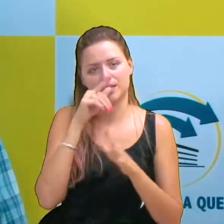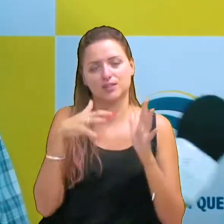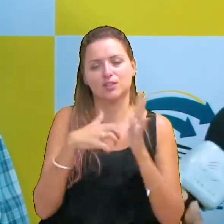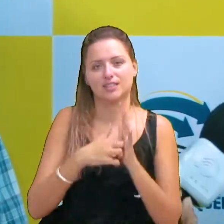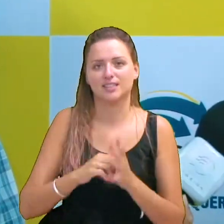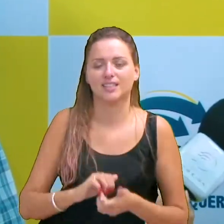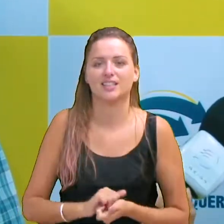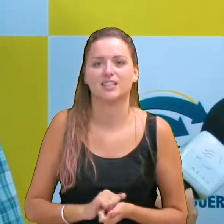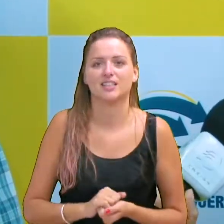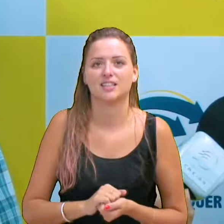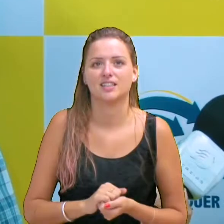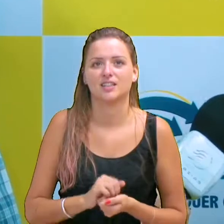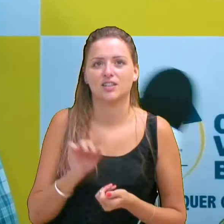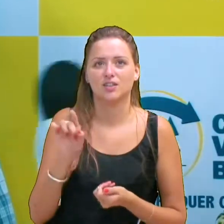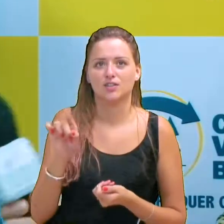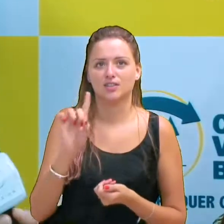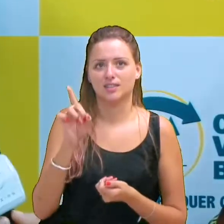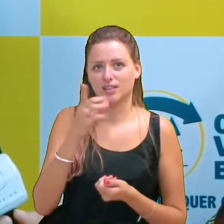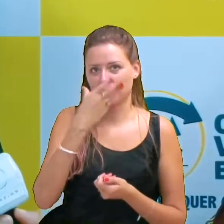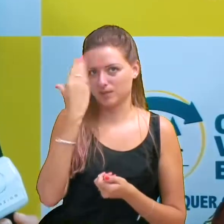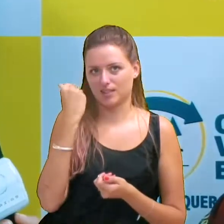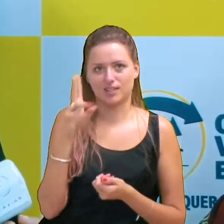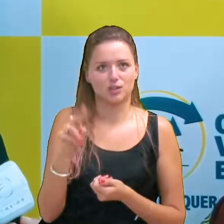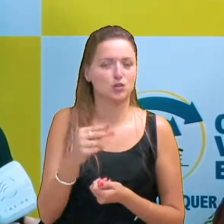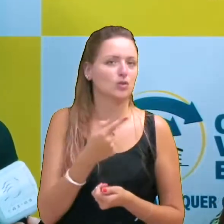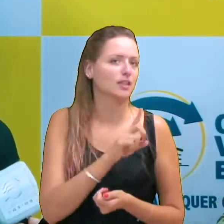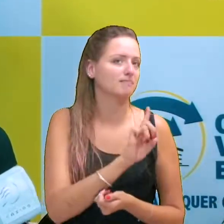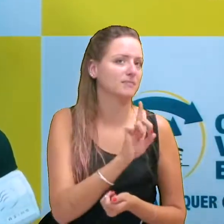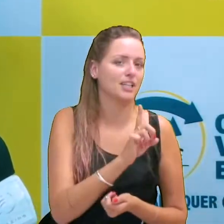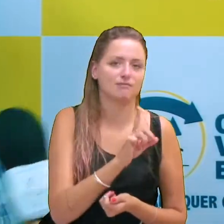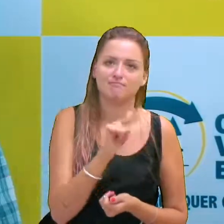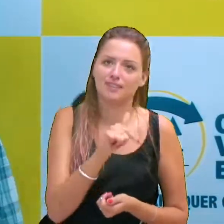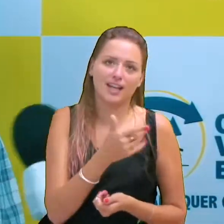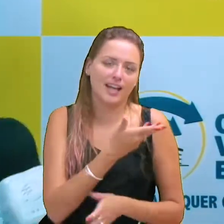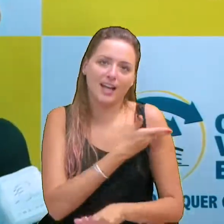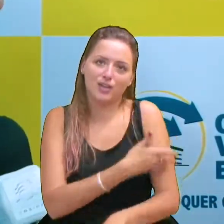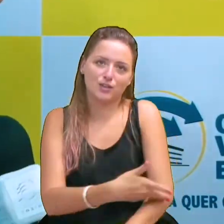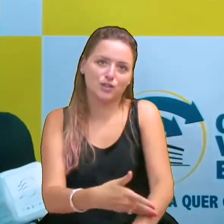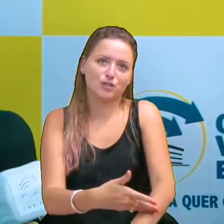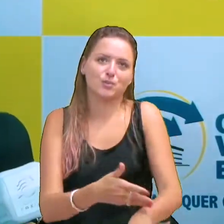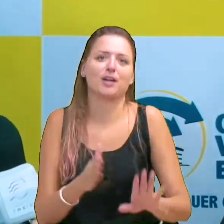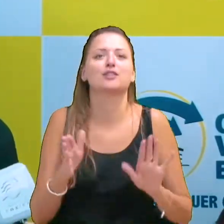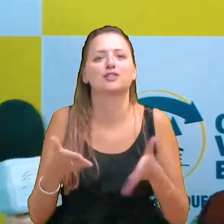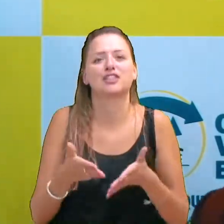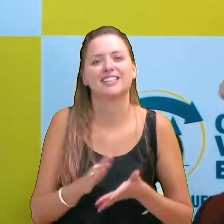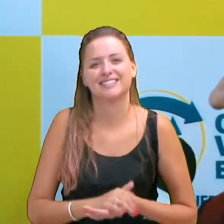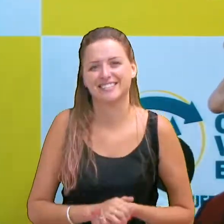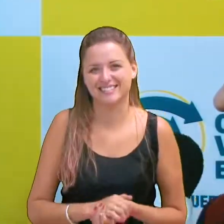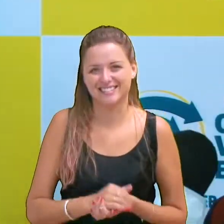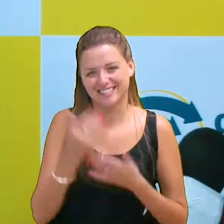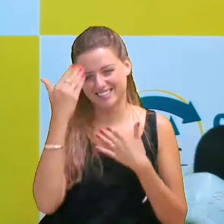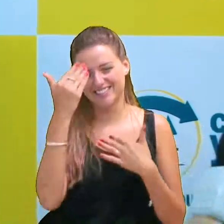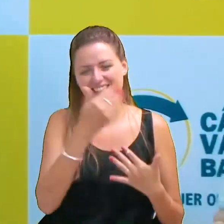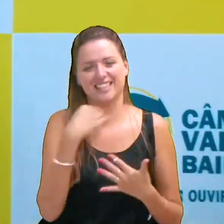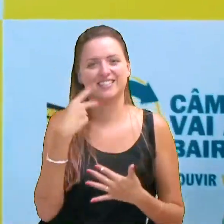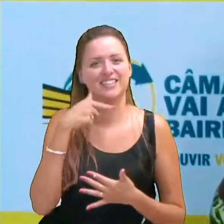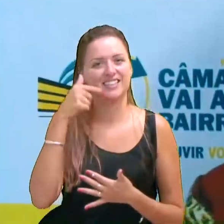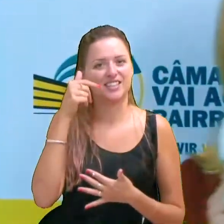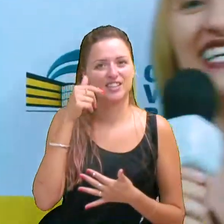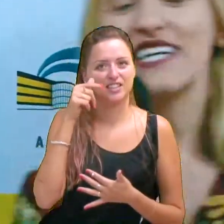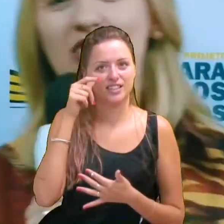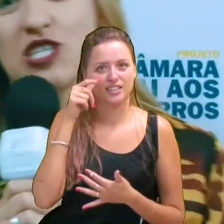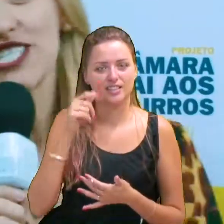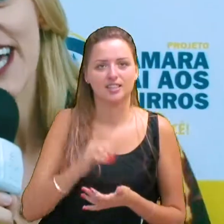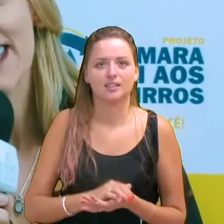mínimo. O senhor não esquece nunca de ligá-los? Não, eu não esqueço nunca. Nunca. Já virou um costume. Obrigada, vereadora Adiló.